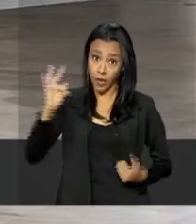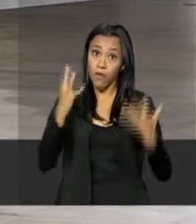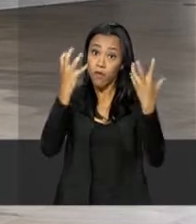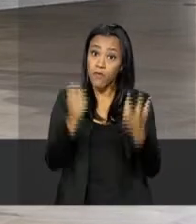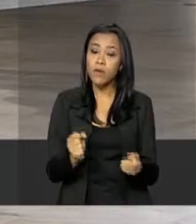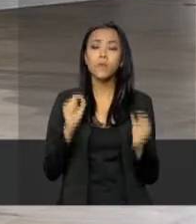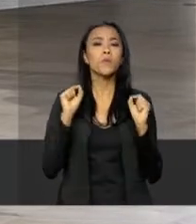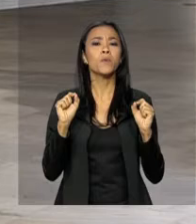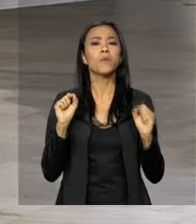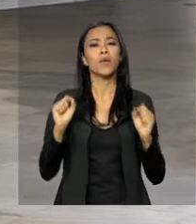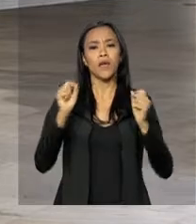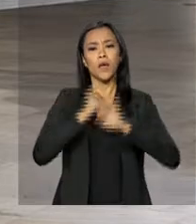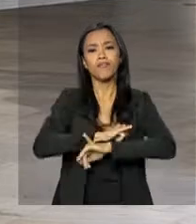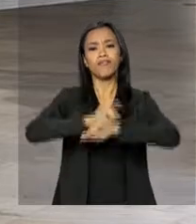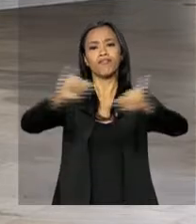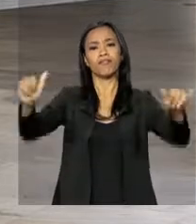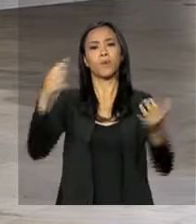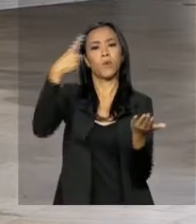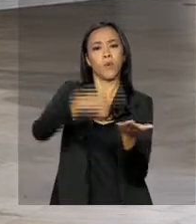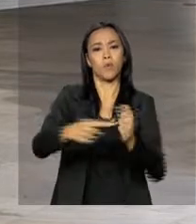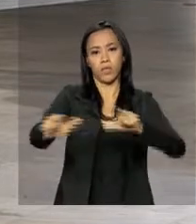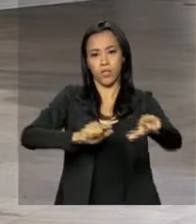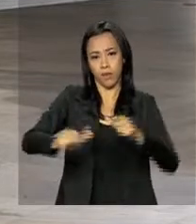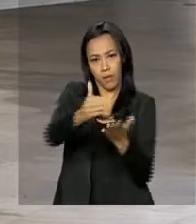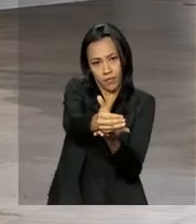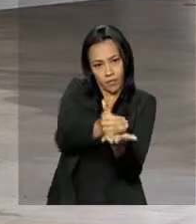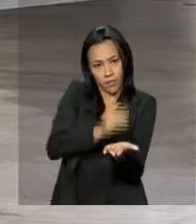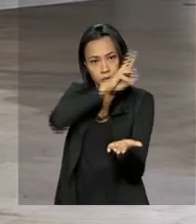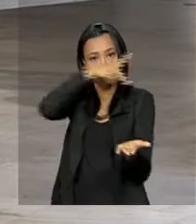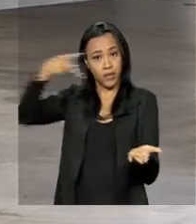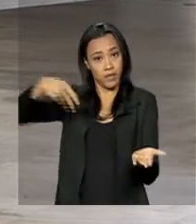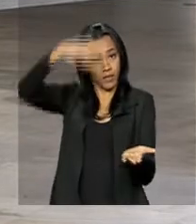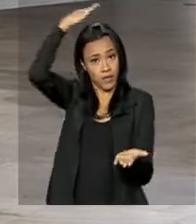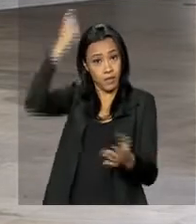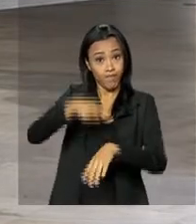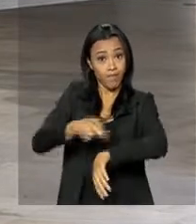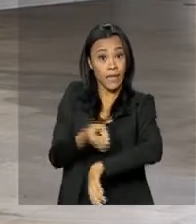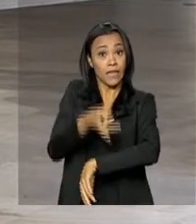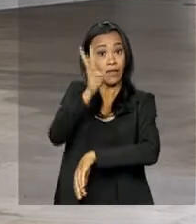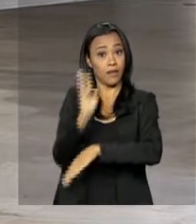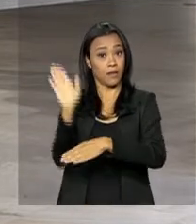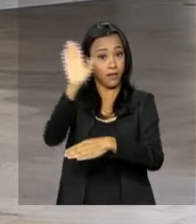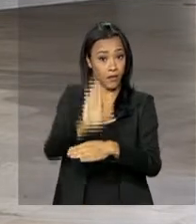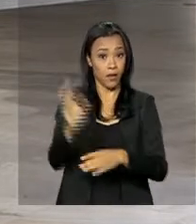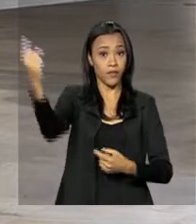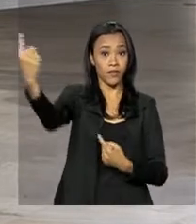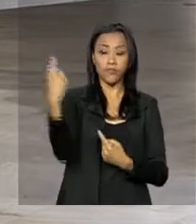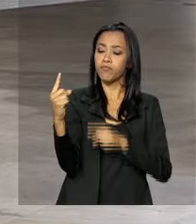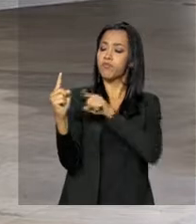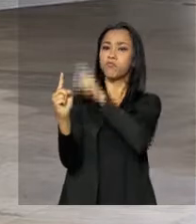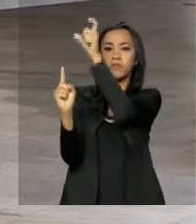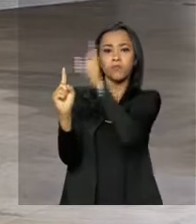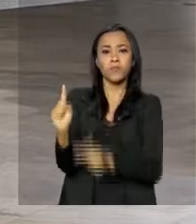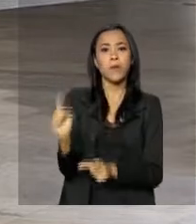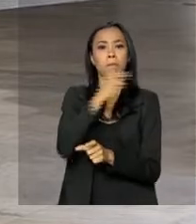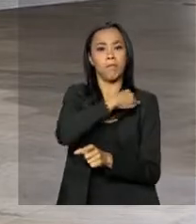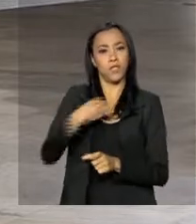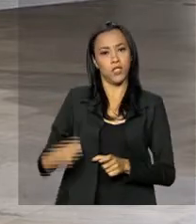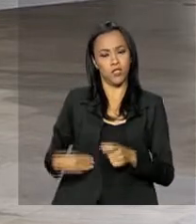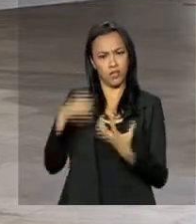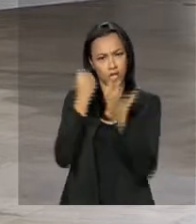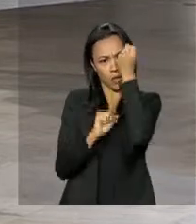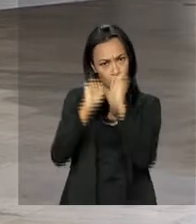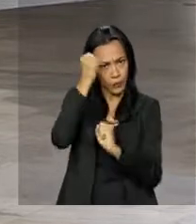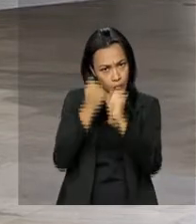a agenda do presidente michel temer ele recebe logo mais às três horas da tarde aqui no palácio do planalto o ministro da indústria comércio